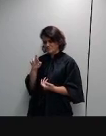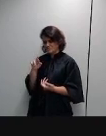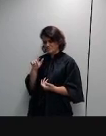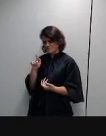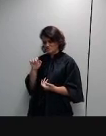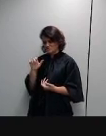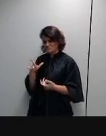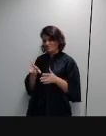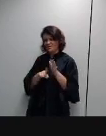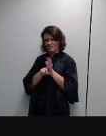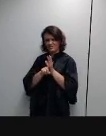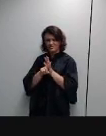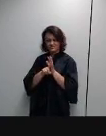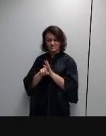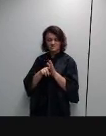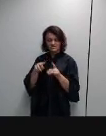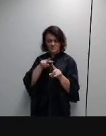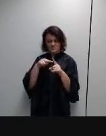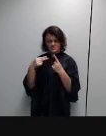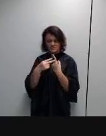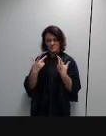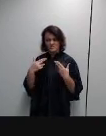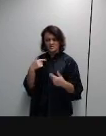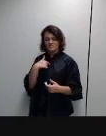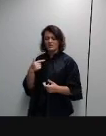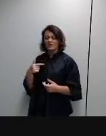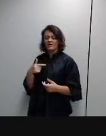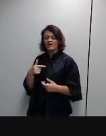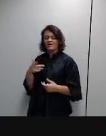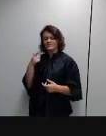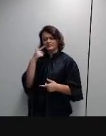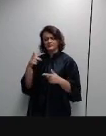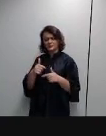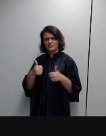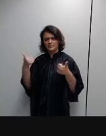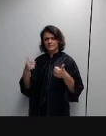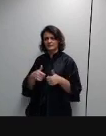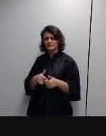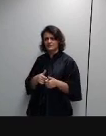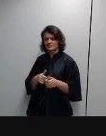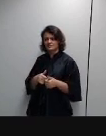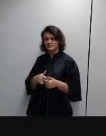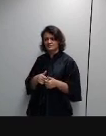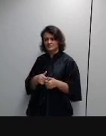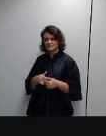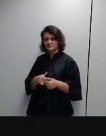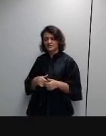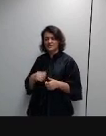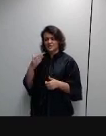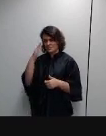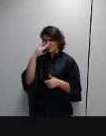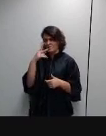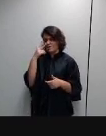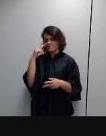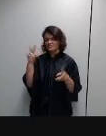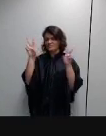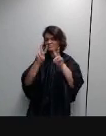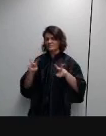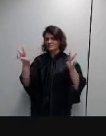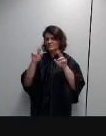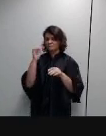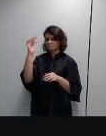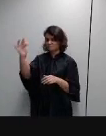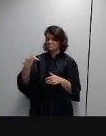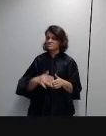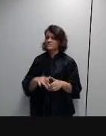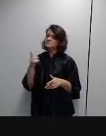sob o prisma que eu coloquei no meu seja melhor ou seja e muito menos fingir correto mas que uma visão alternativa será analisar